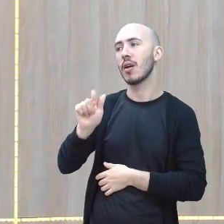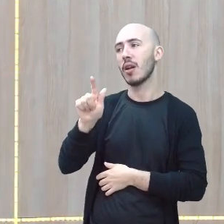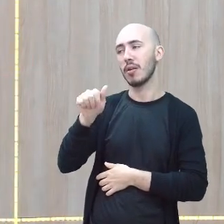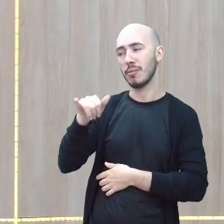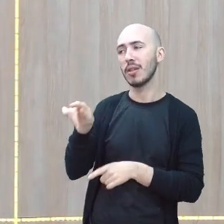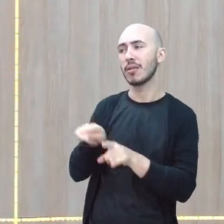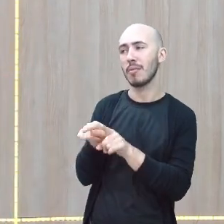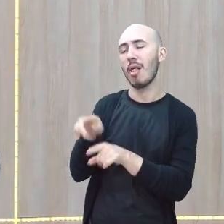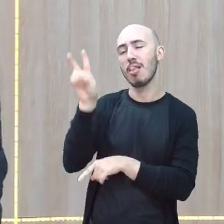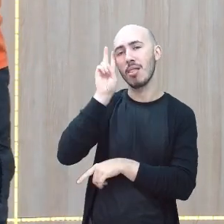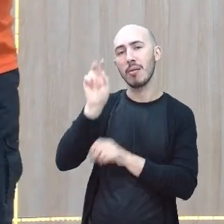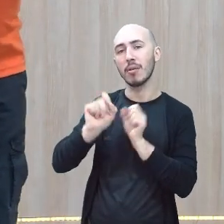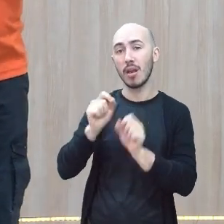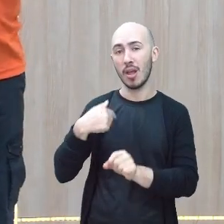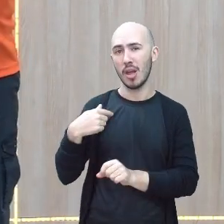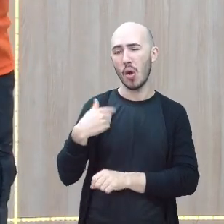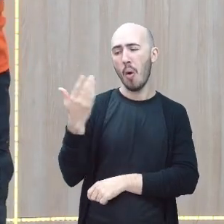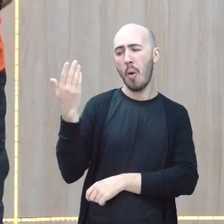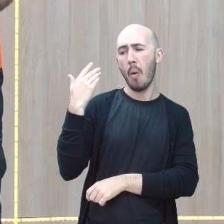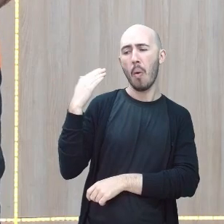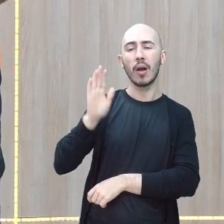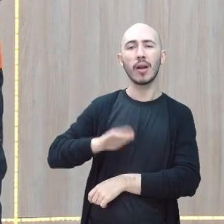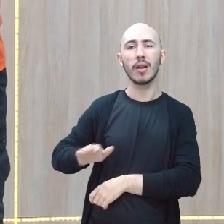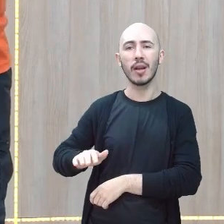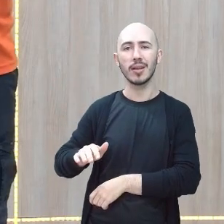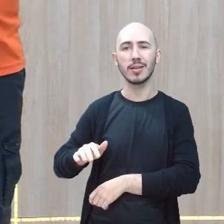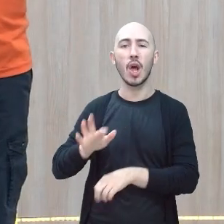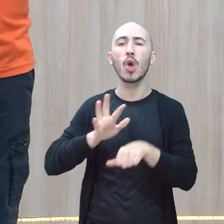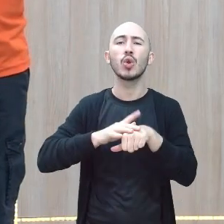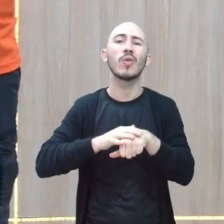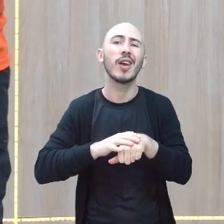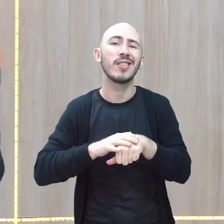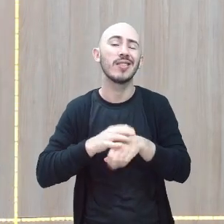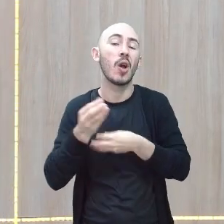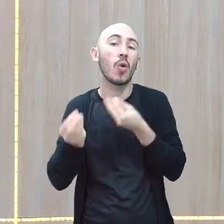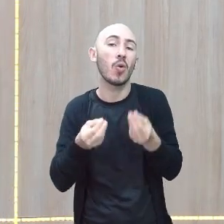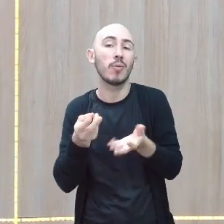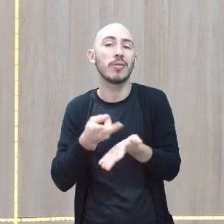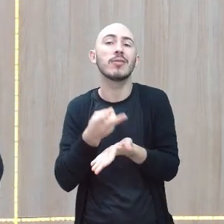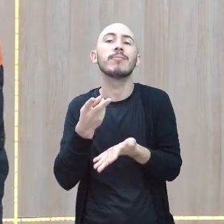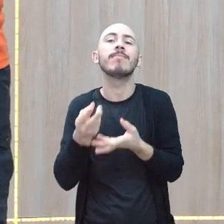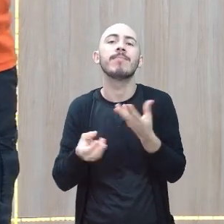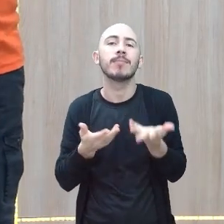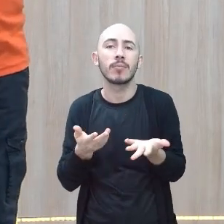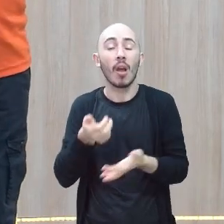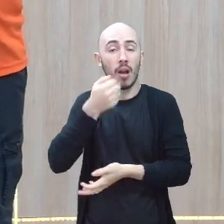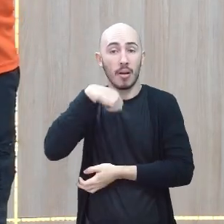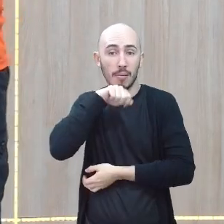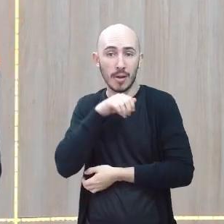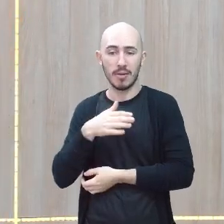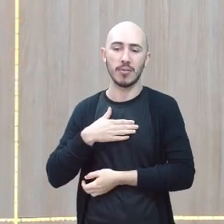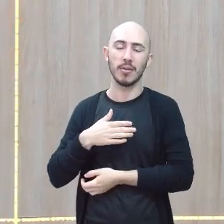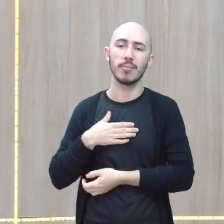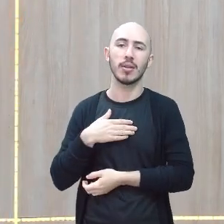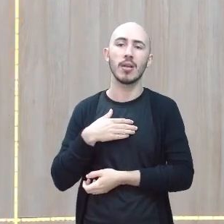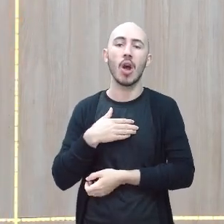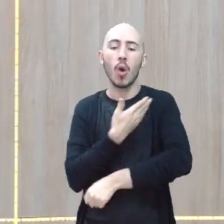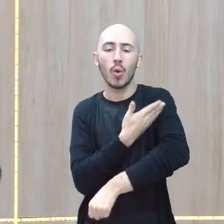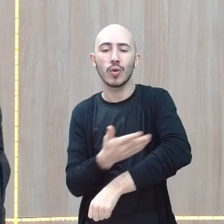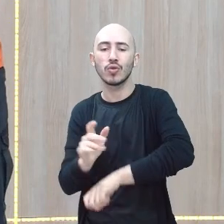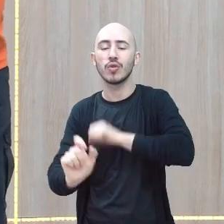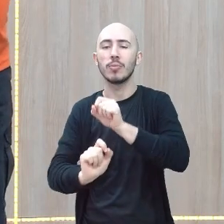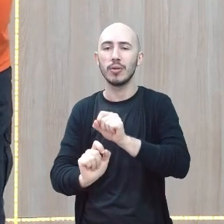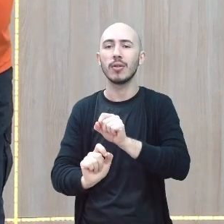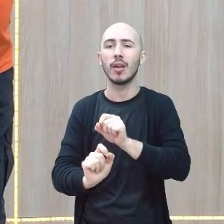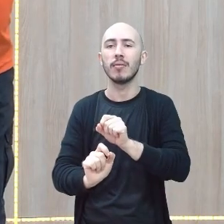muitas vezes quando eu era criança e estava doente, o que acontecia era o seguinte: minha mãe, ela tinha o costume de levar a gente na casa